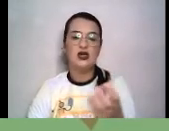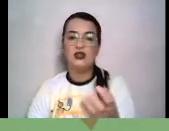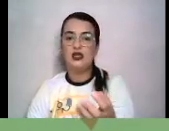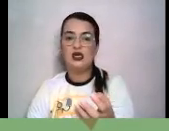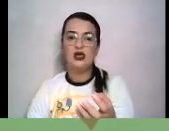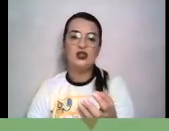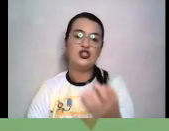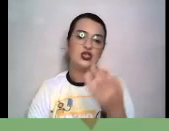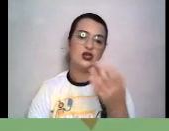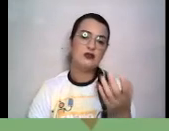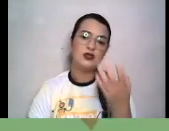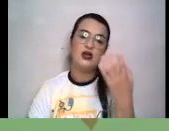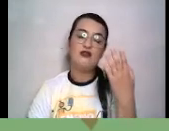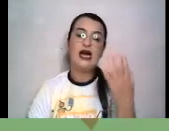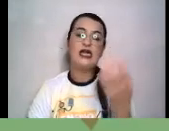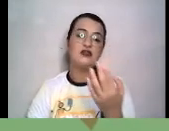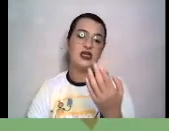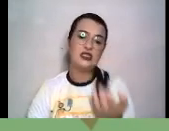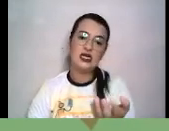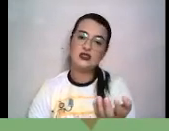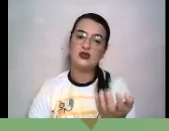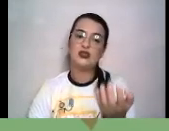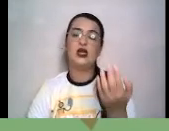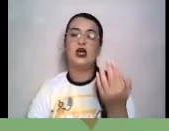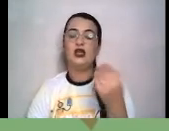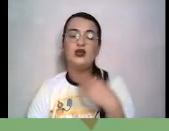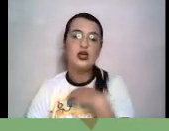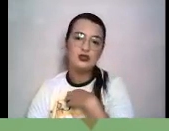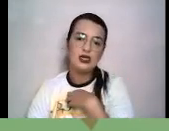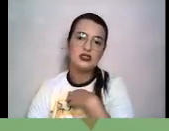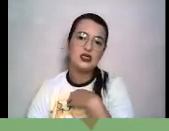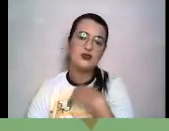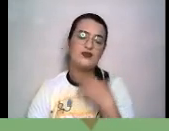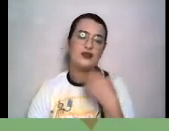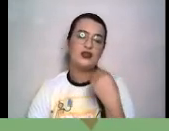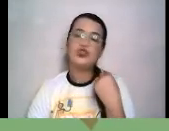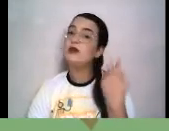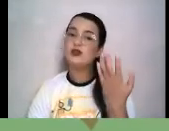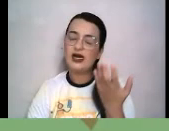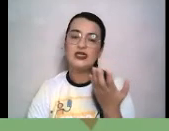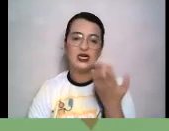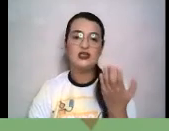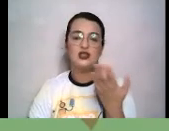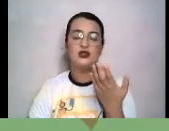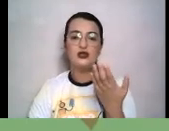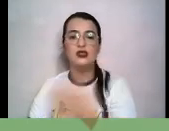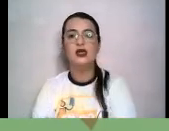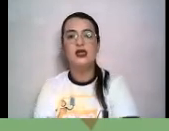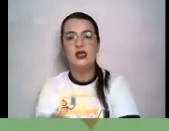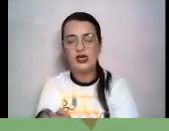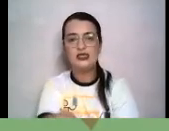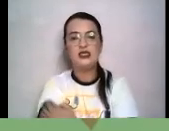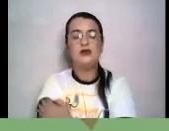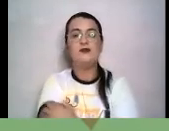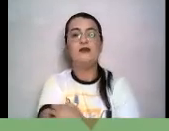aqui, né, nós temos várias e várias razões. No nosso Brasil, nós temos várias religiões,